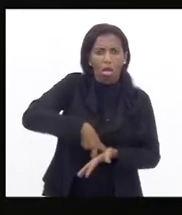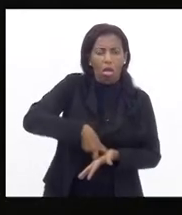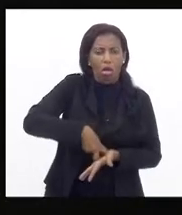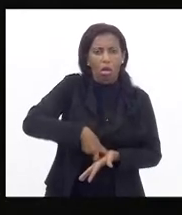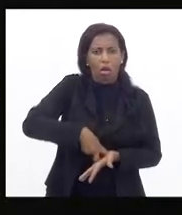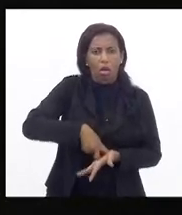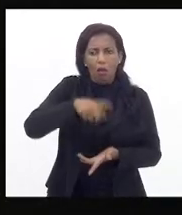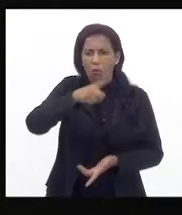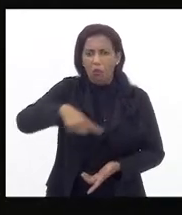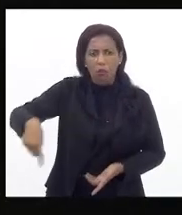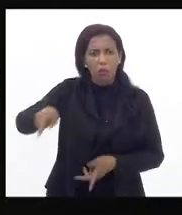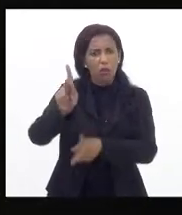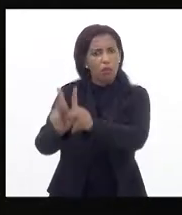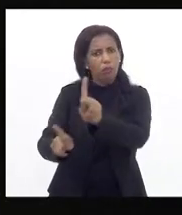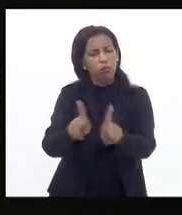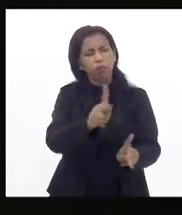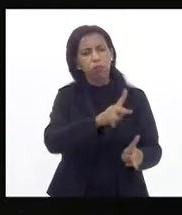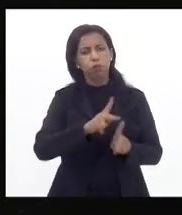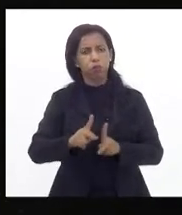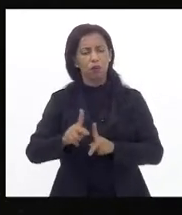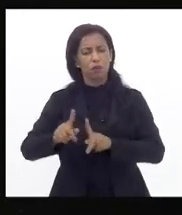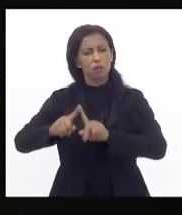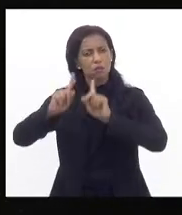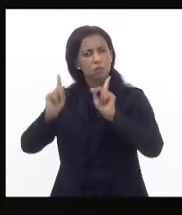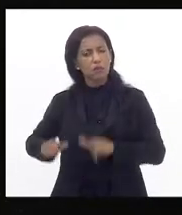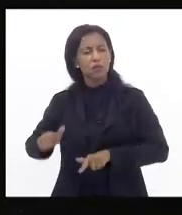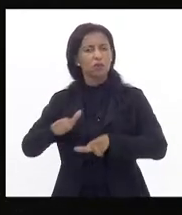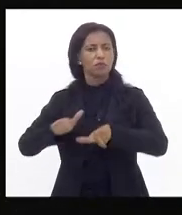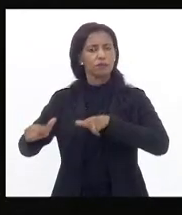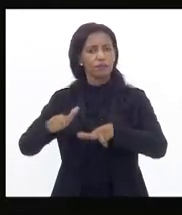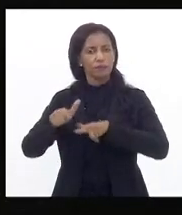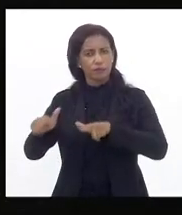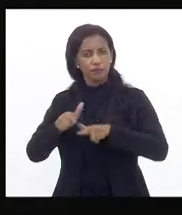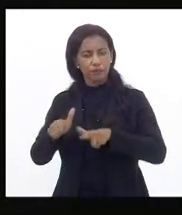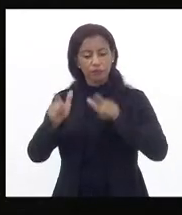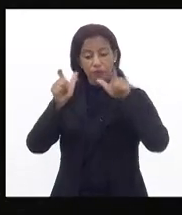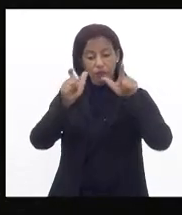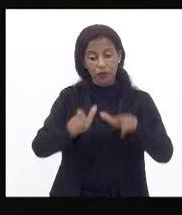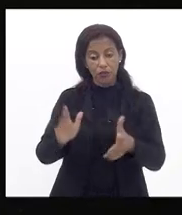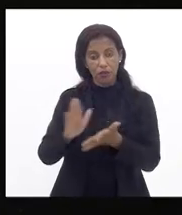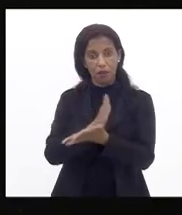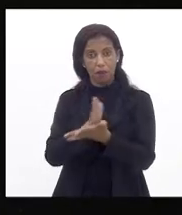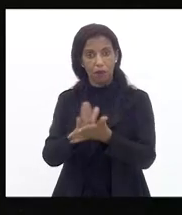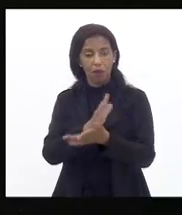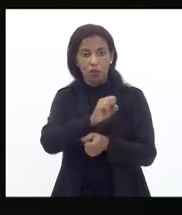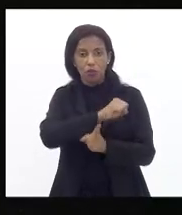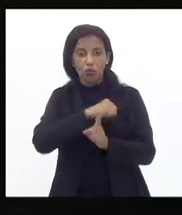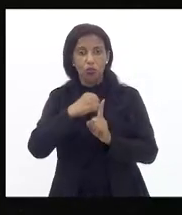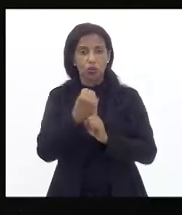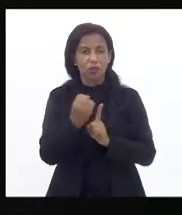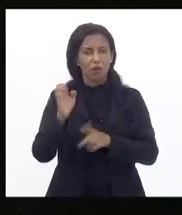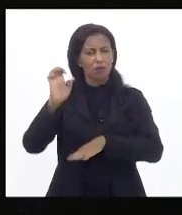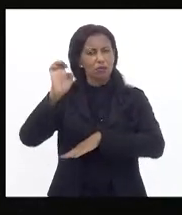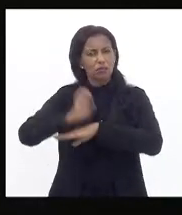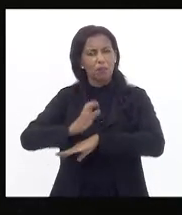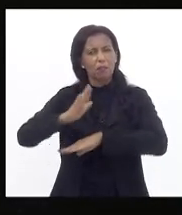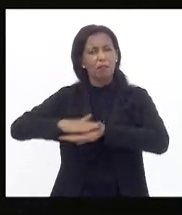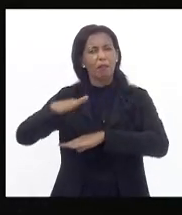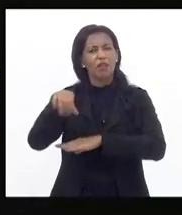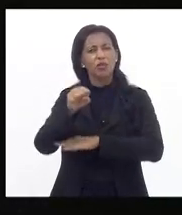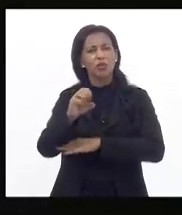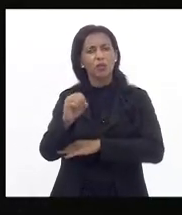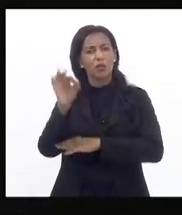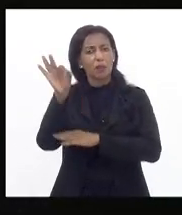coloque o seu povo a sua população os seus servidores e servidoras onde a maioria social desse estado mais oitenta por cento